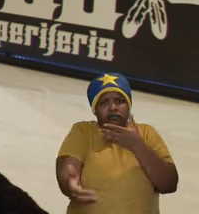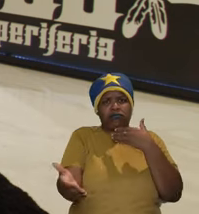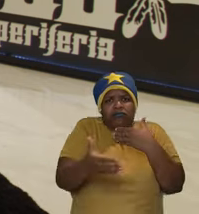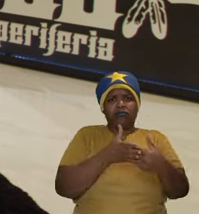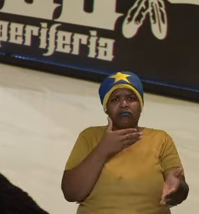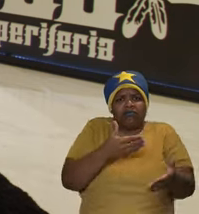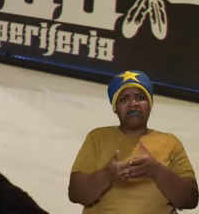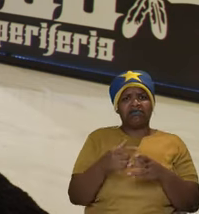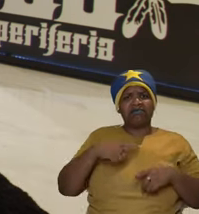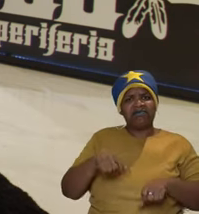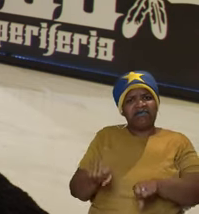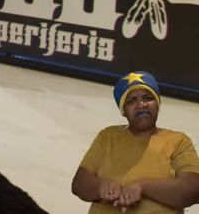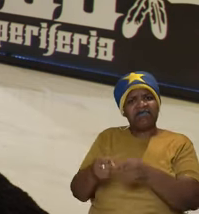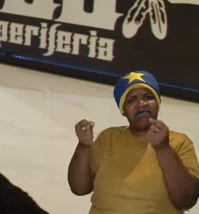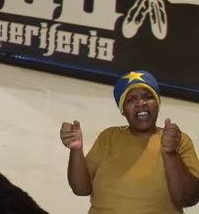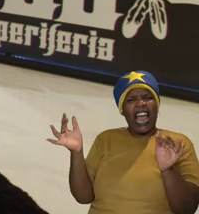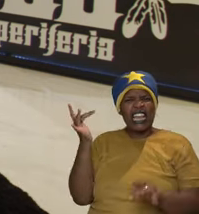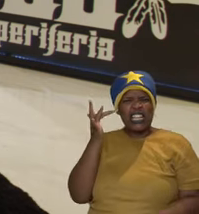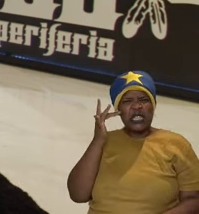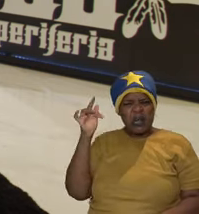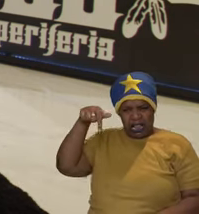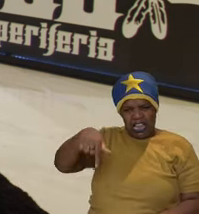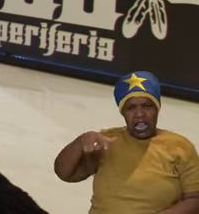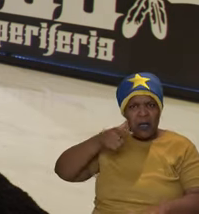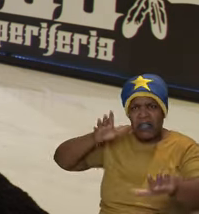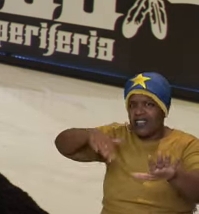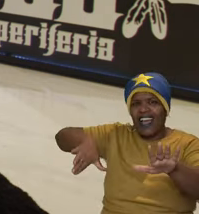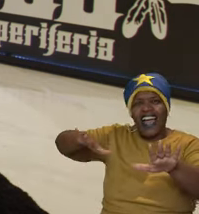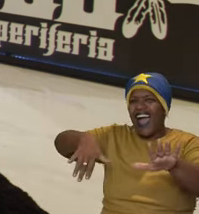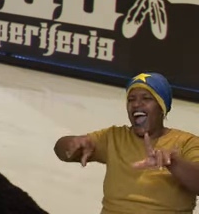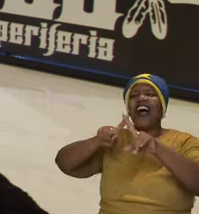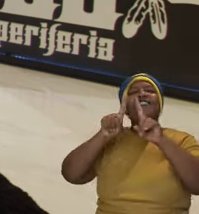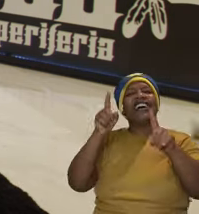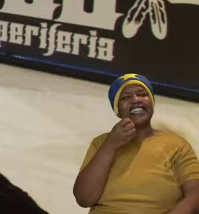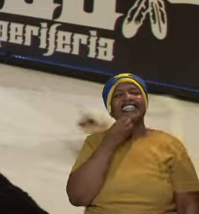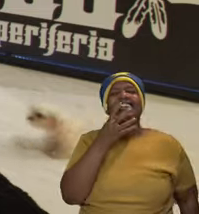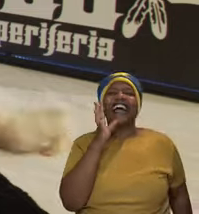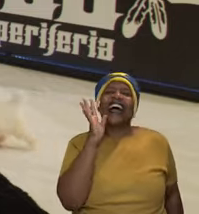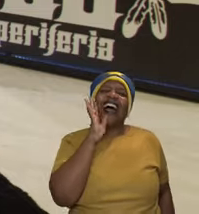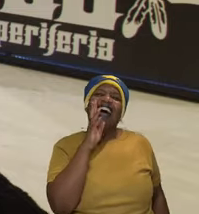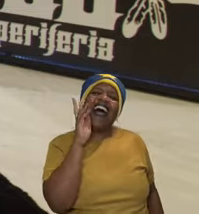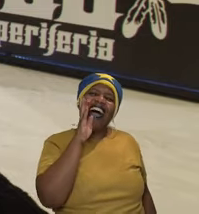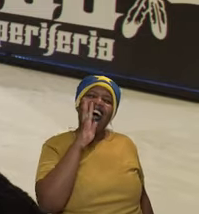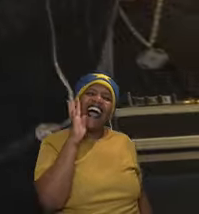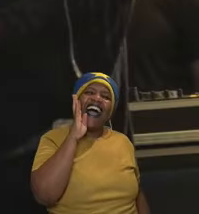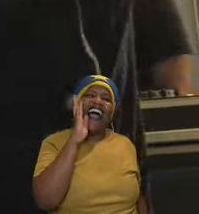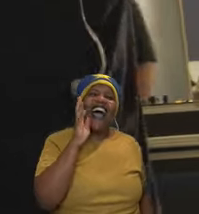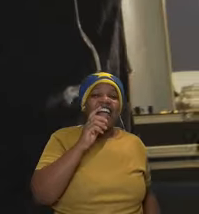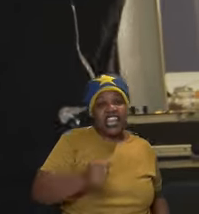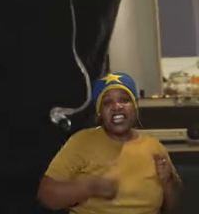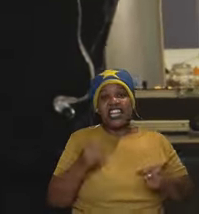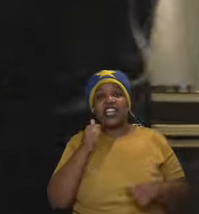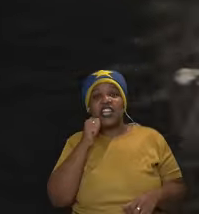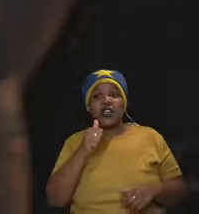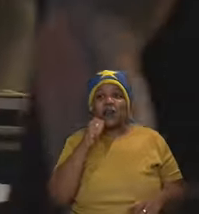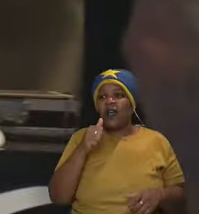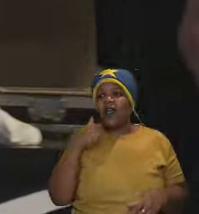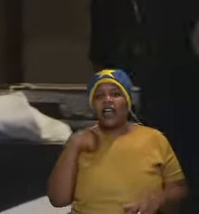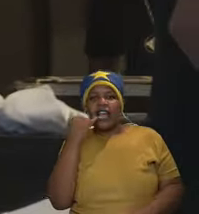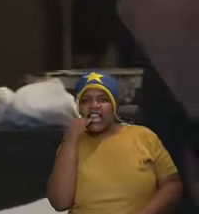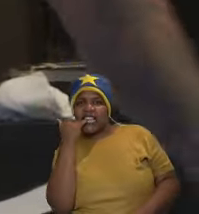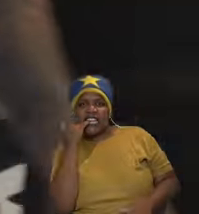é descartável, aqui não tem piscina, mas tá massa. O lugar dos corre das Patrícia